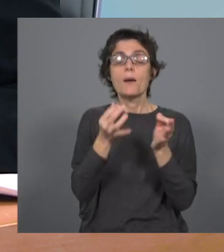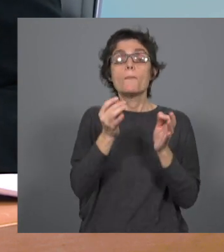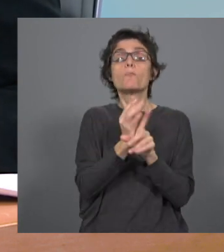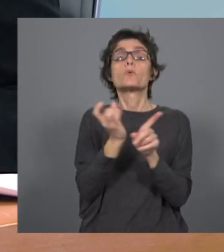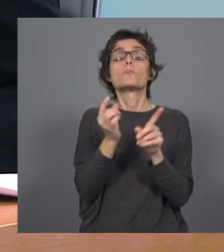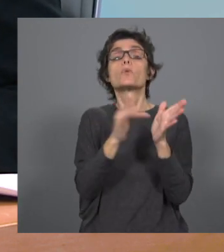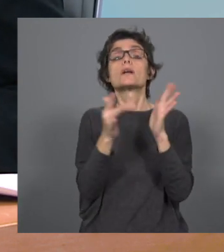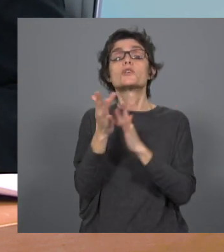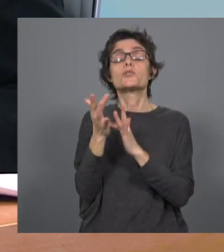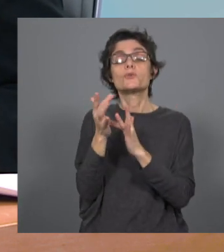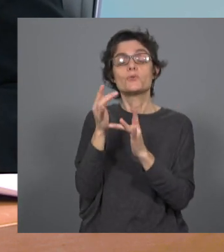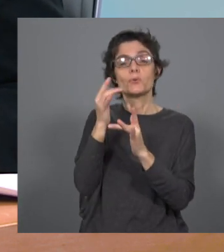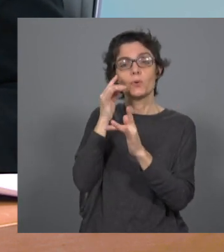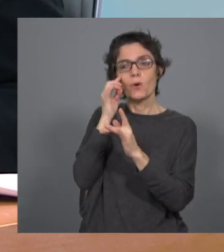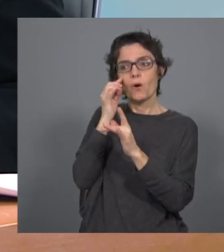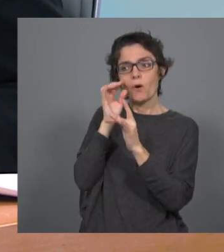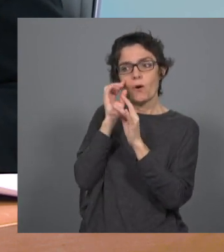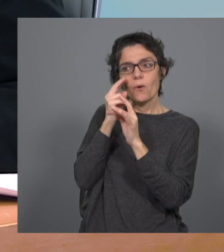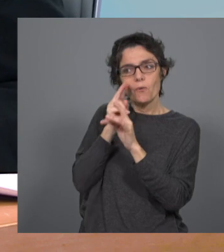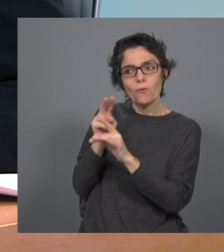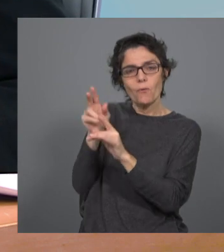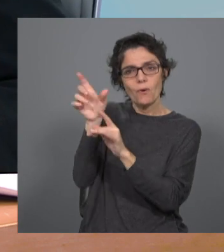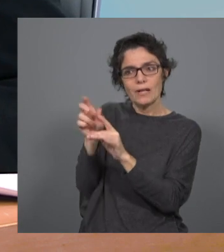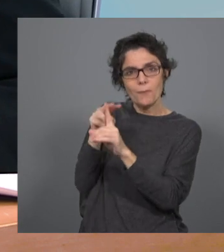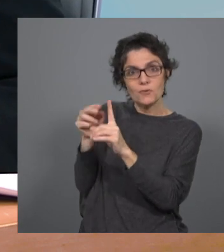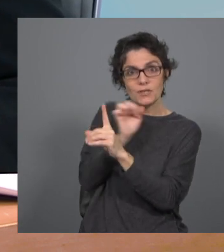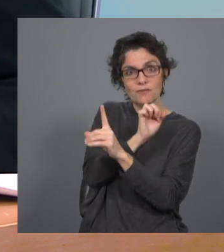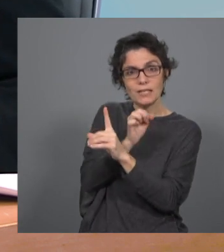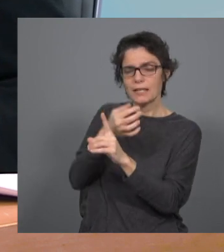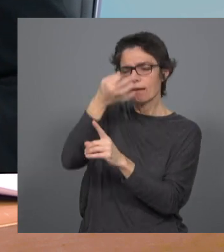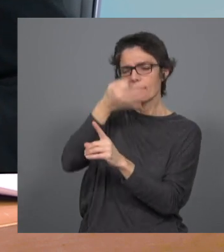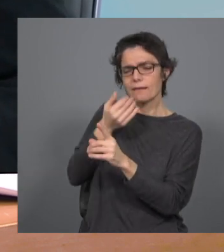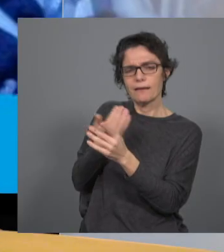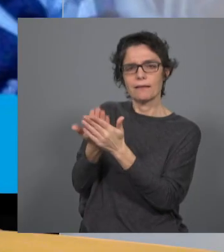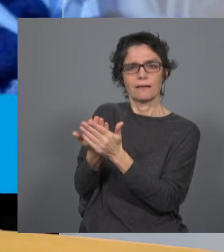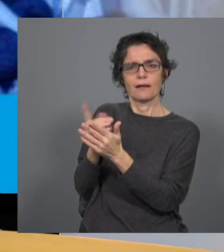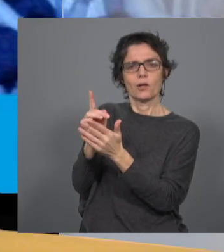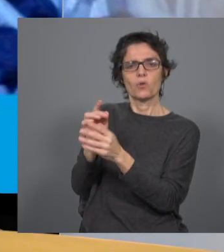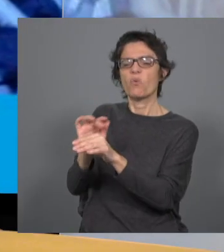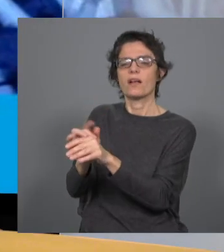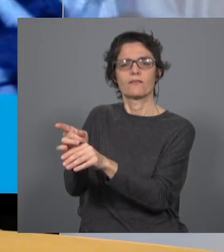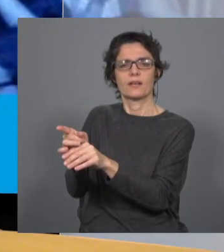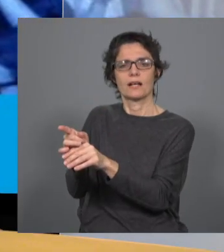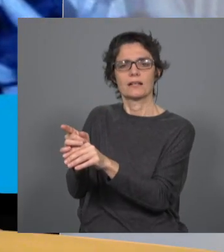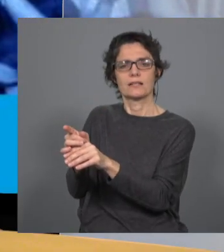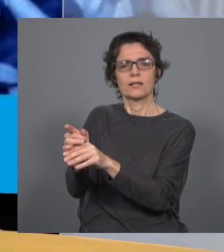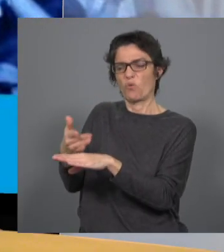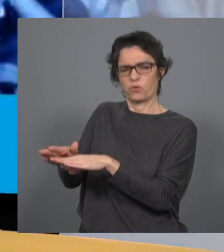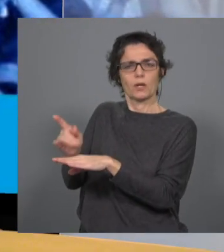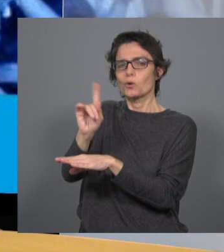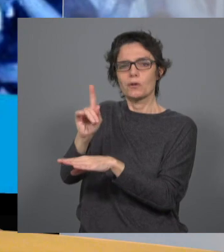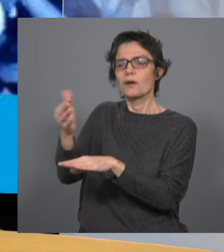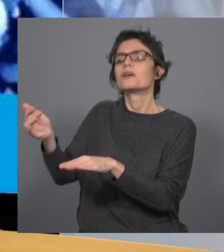e não na sua fragilidade. Portanto, este olhar salvador. Depois, eu sinto que